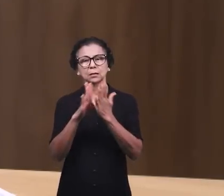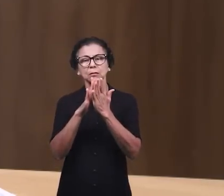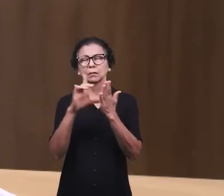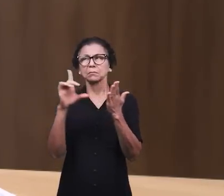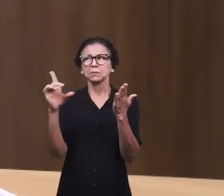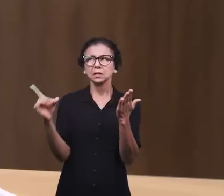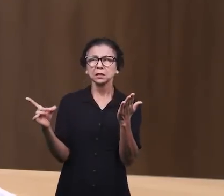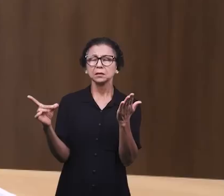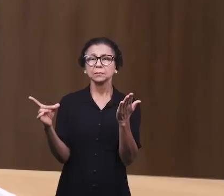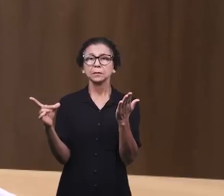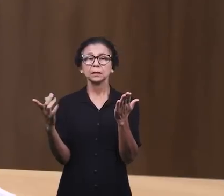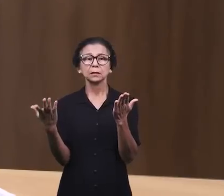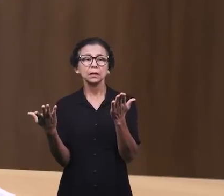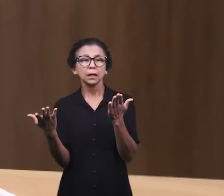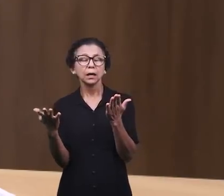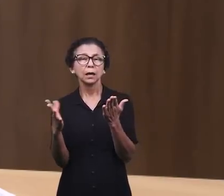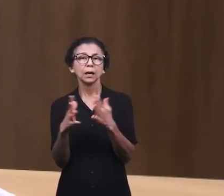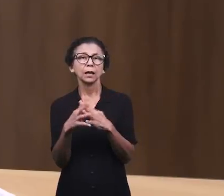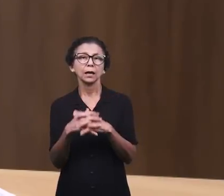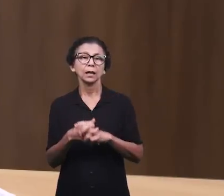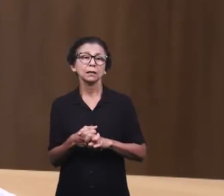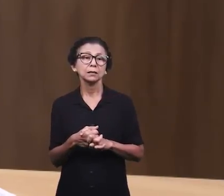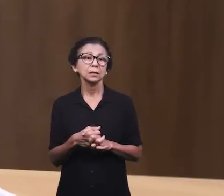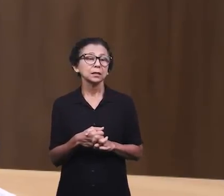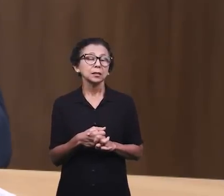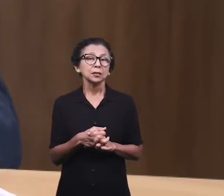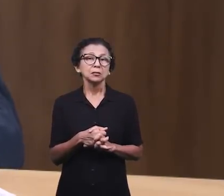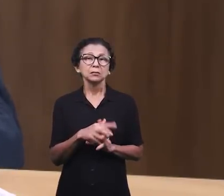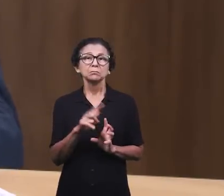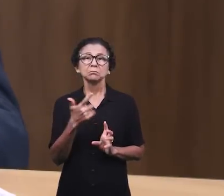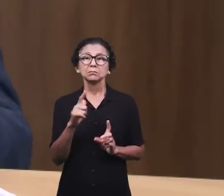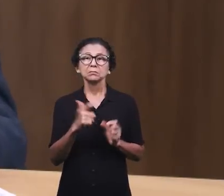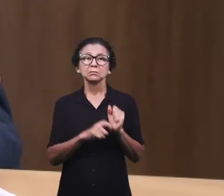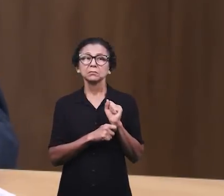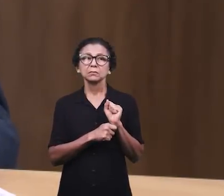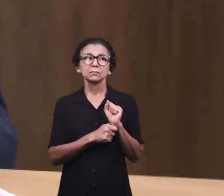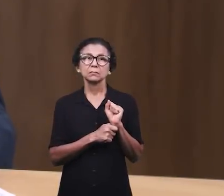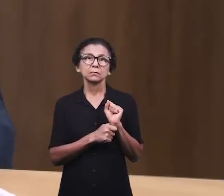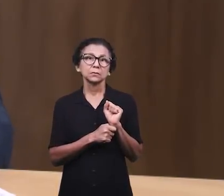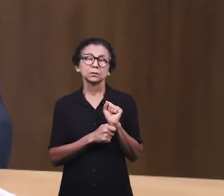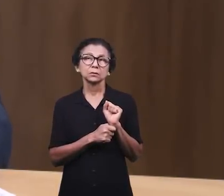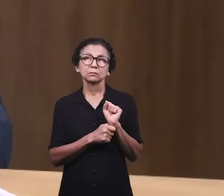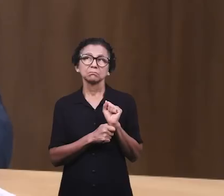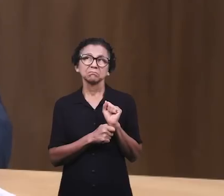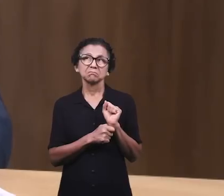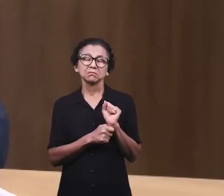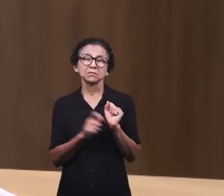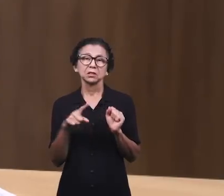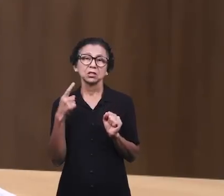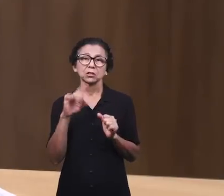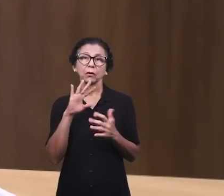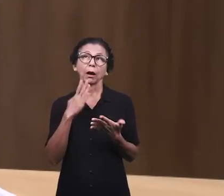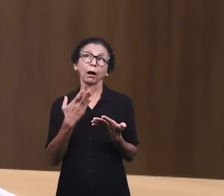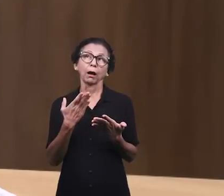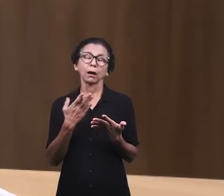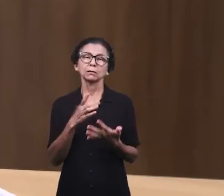não tem mais nada para se dizer do que já não se tenha dito. É verdade.